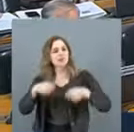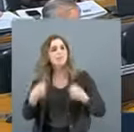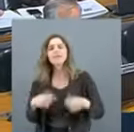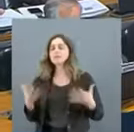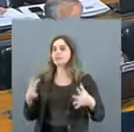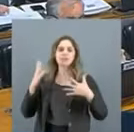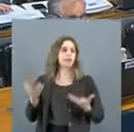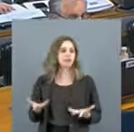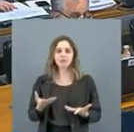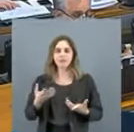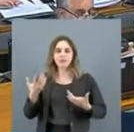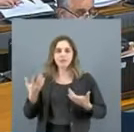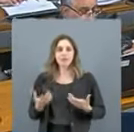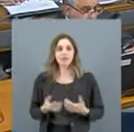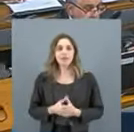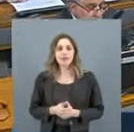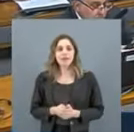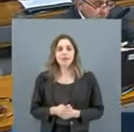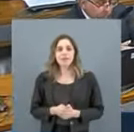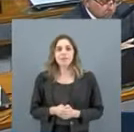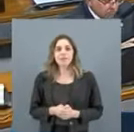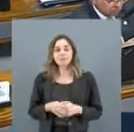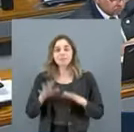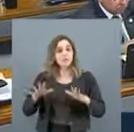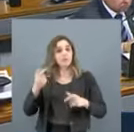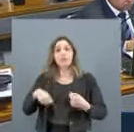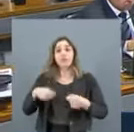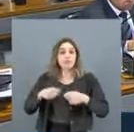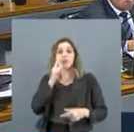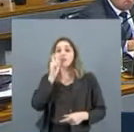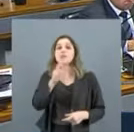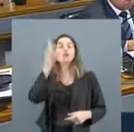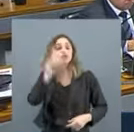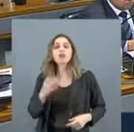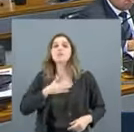que a gente... Nesses termos, eu não vou dar direito a mim, não.